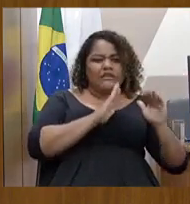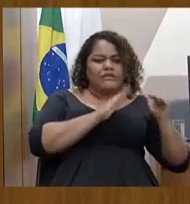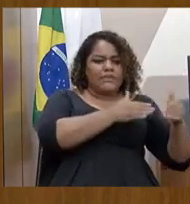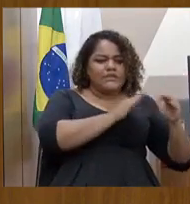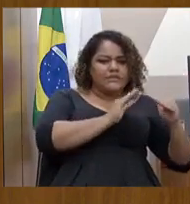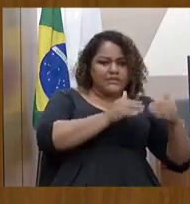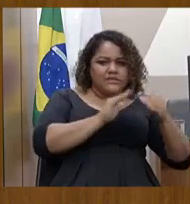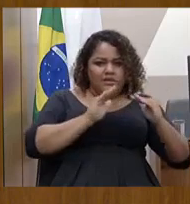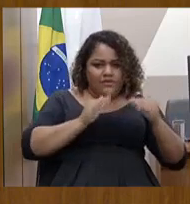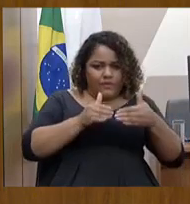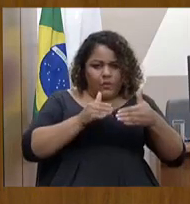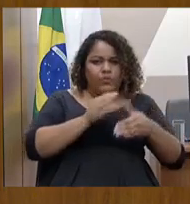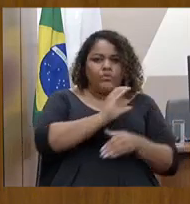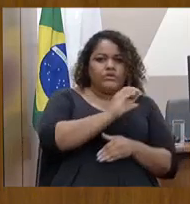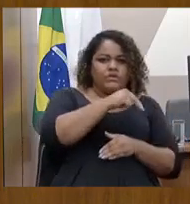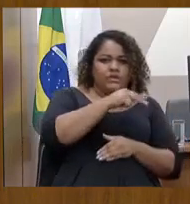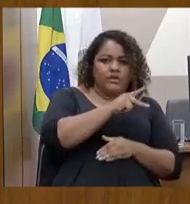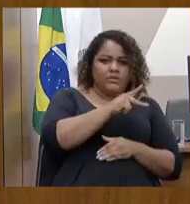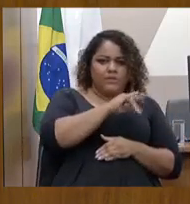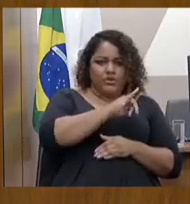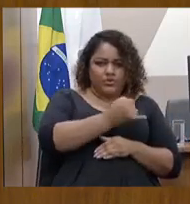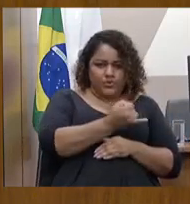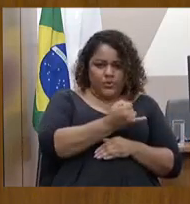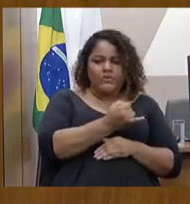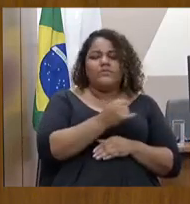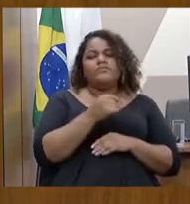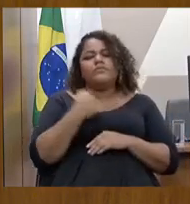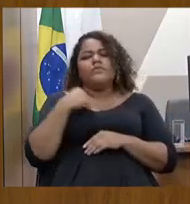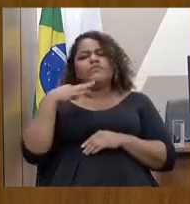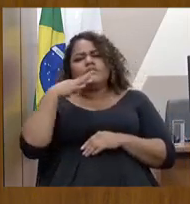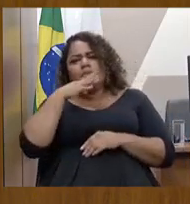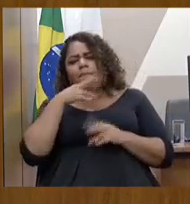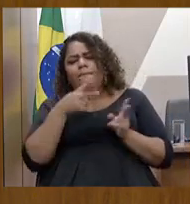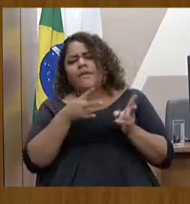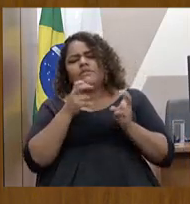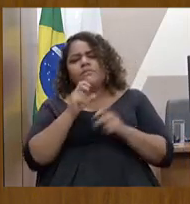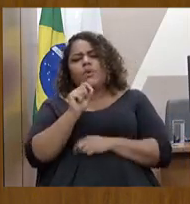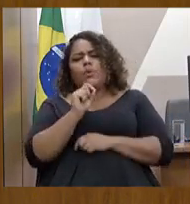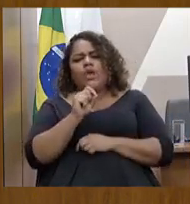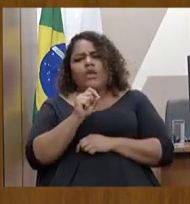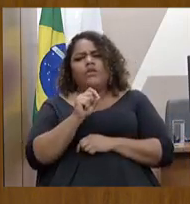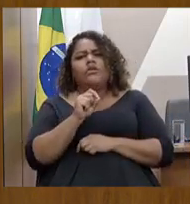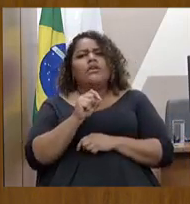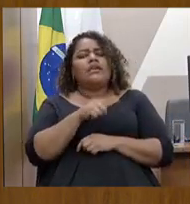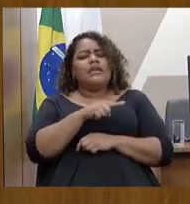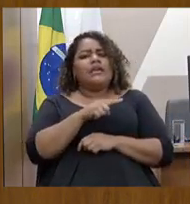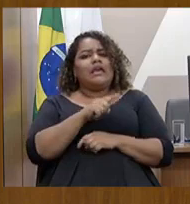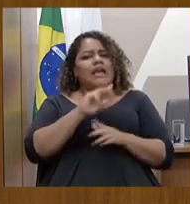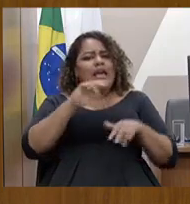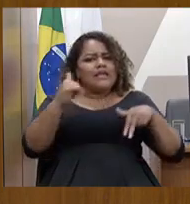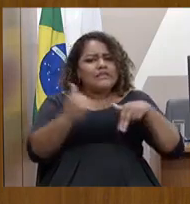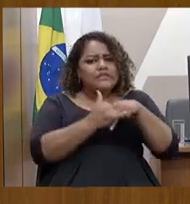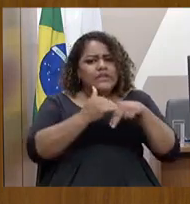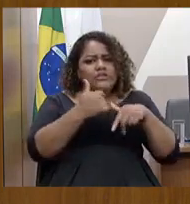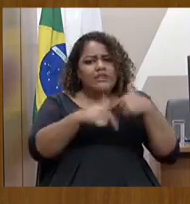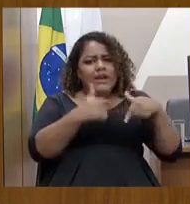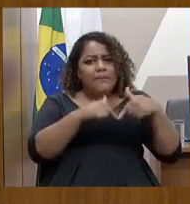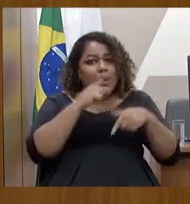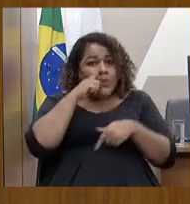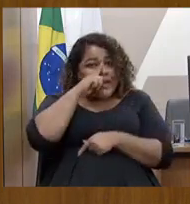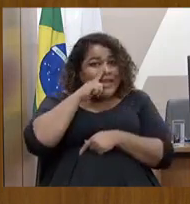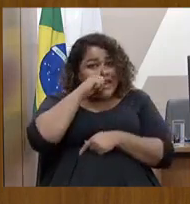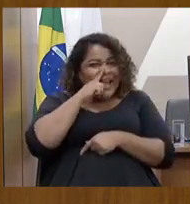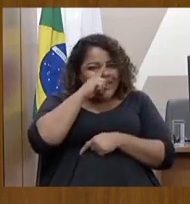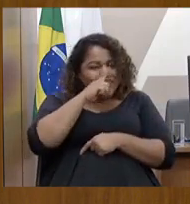você começa a perceber que a ocorrência de um acidente de trabalho grave ele tá diretamente ligado a várias outras denúncias